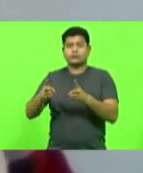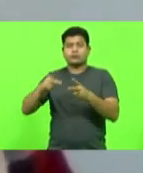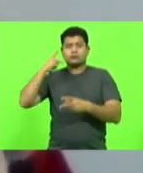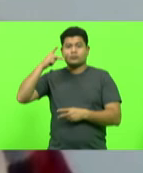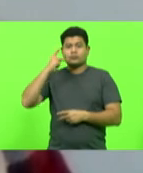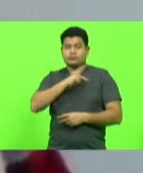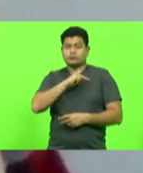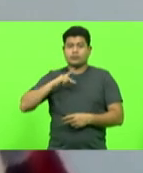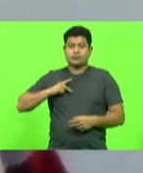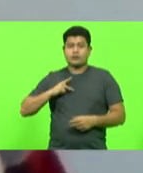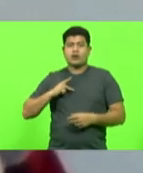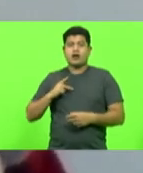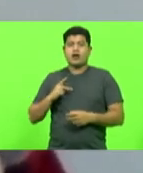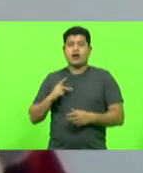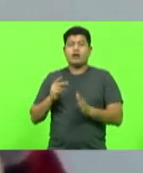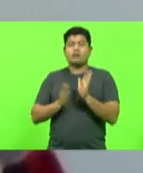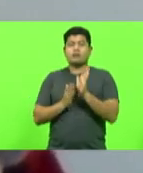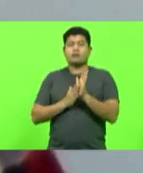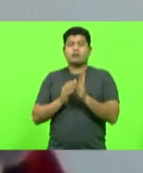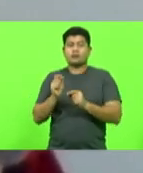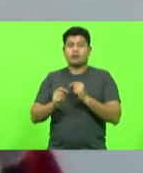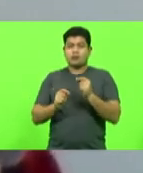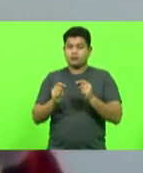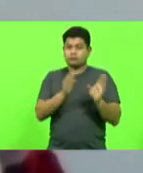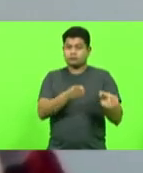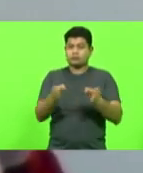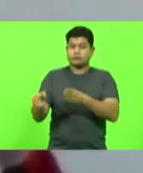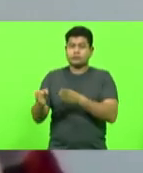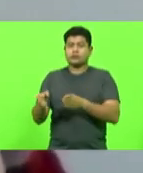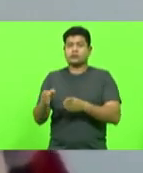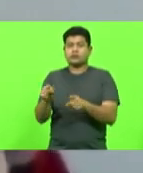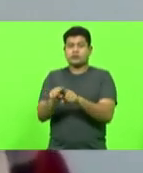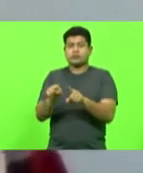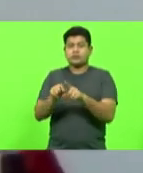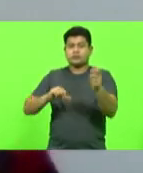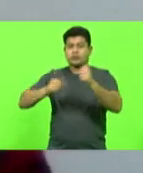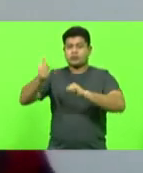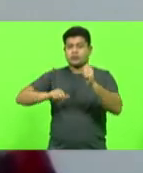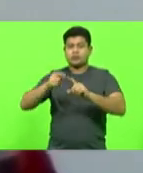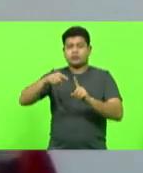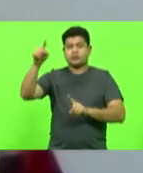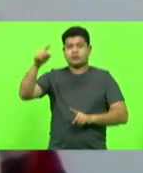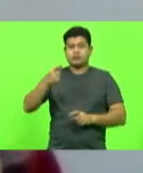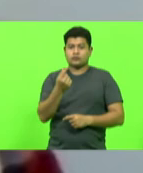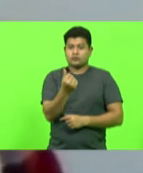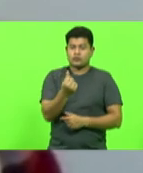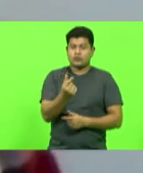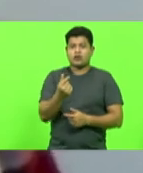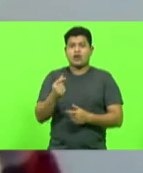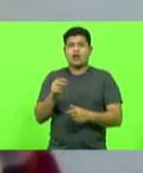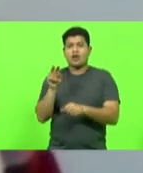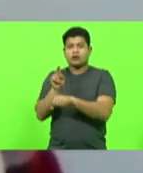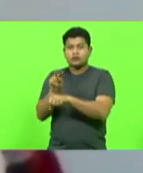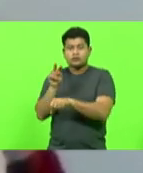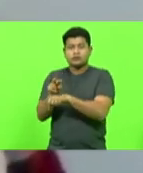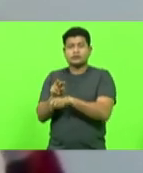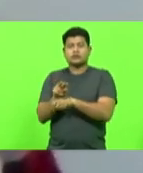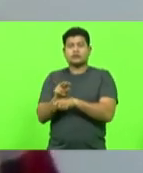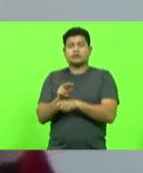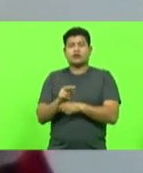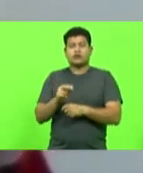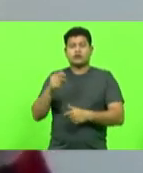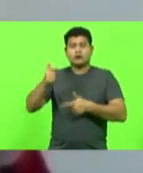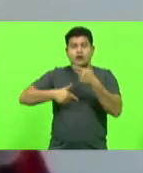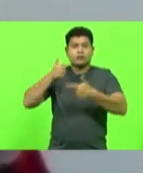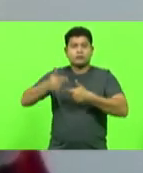o planejamento e diagnóstico dos dados, recursos, orçamentos, execução, monitoramento e avaliação.